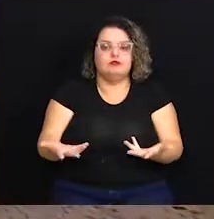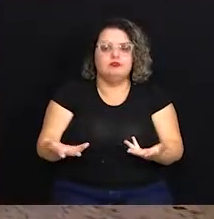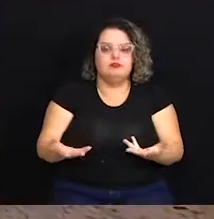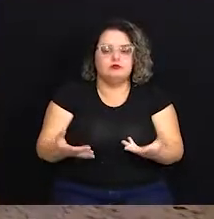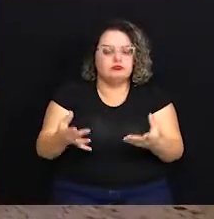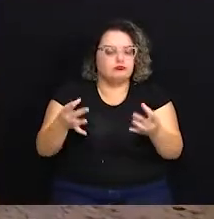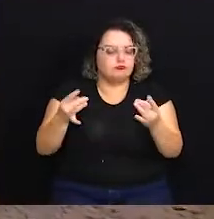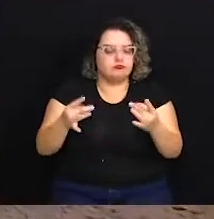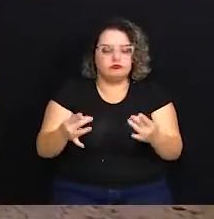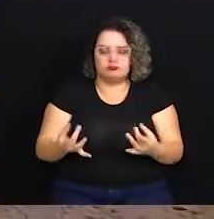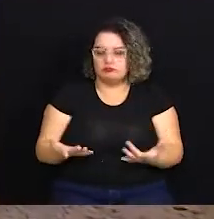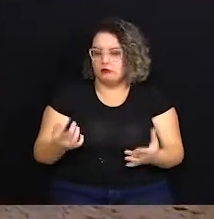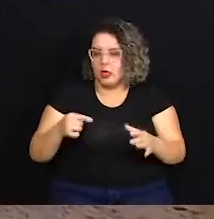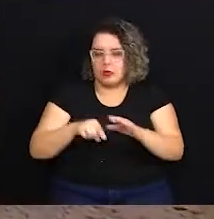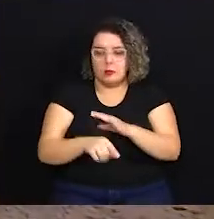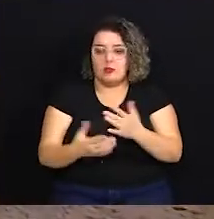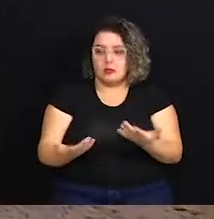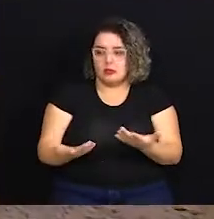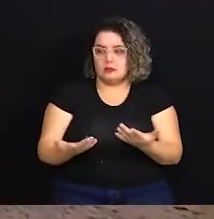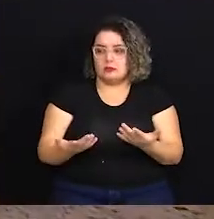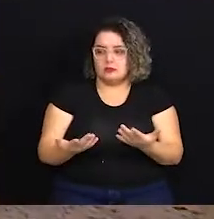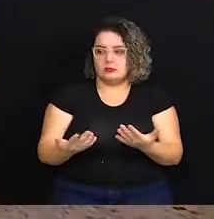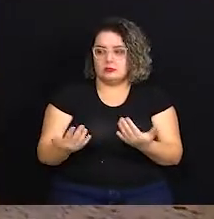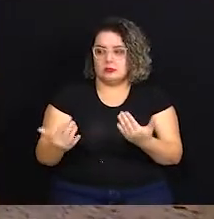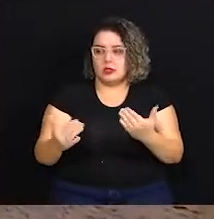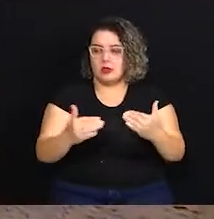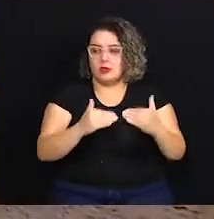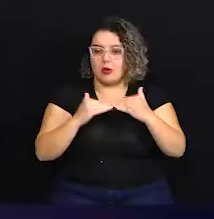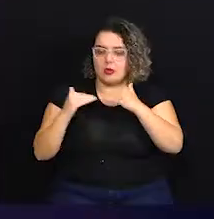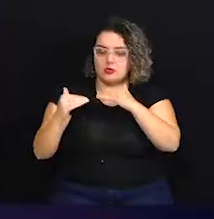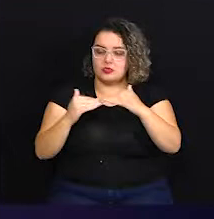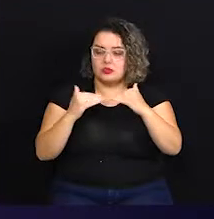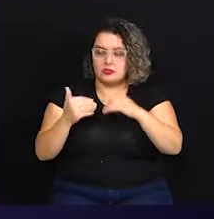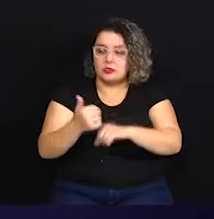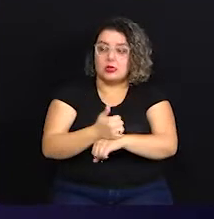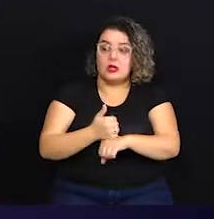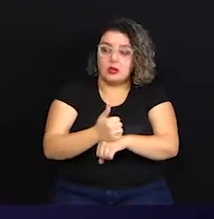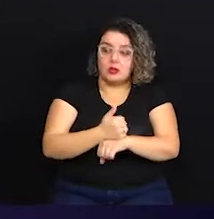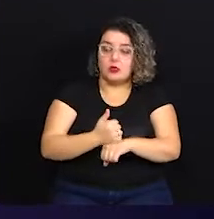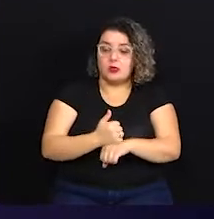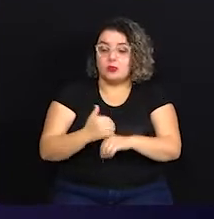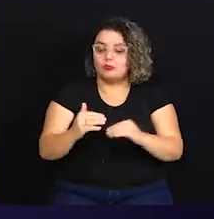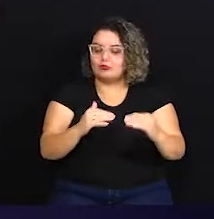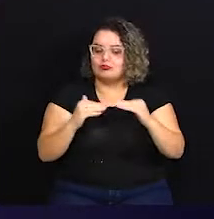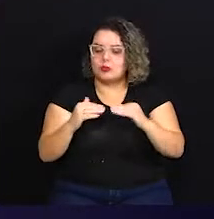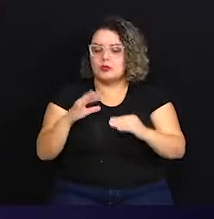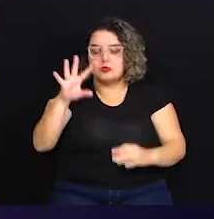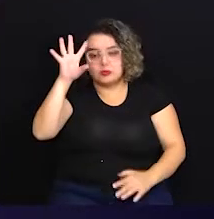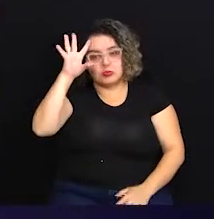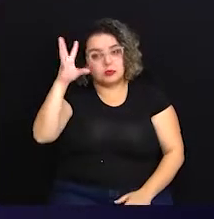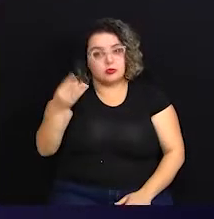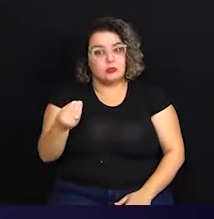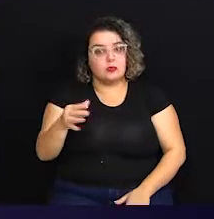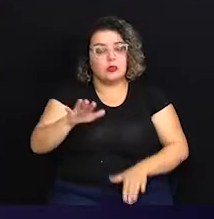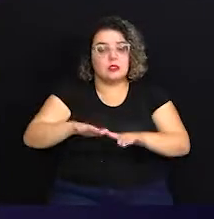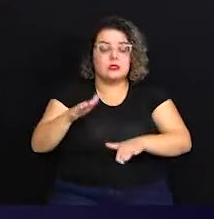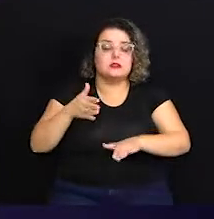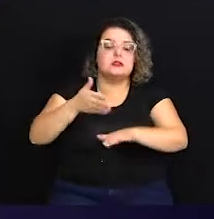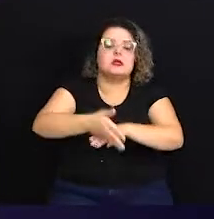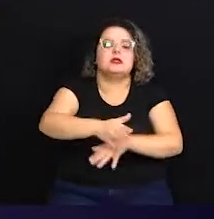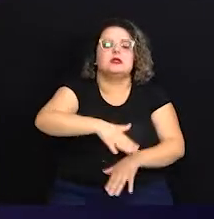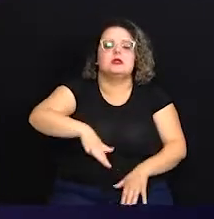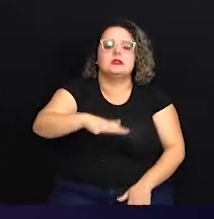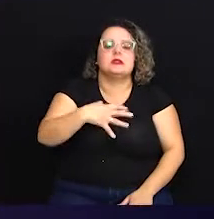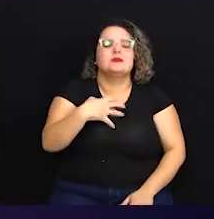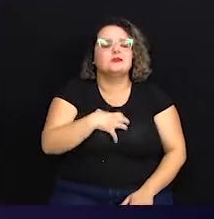primor. Então, assim, eu acho que o nível de profissional depende do nível de conhecimento, porque às vezes você entra para aquela área e você